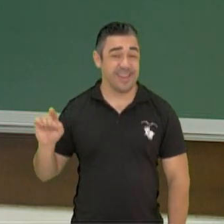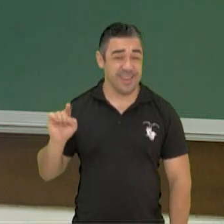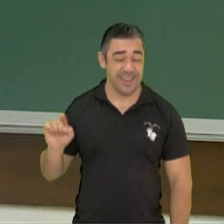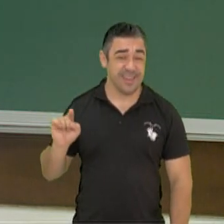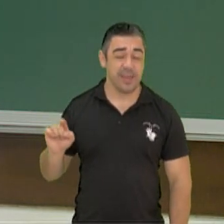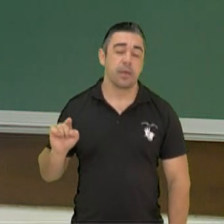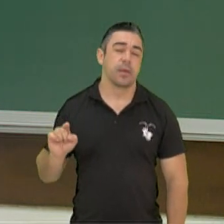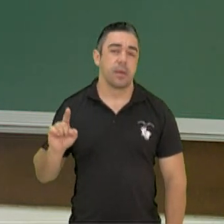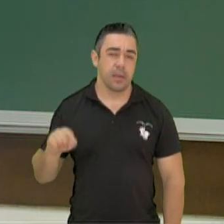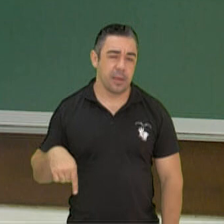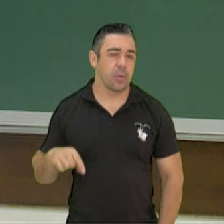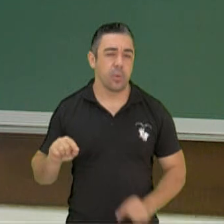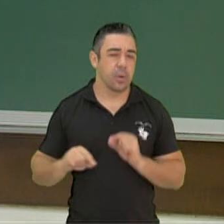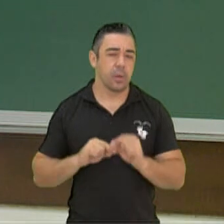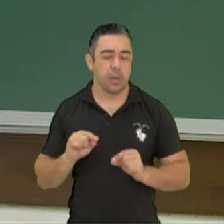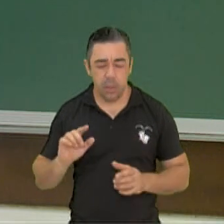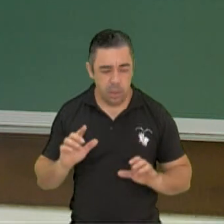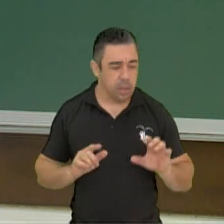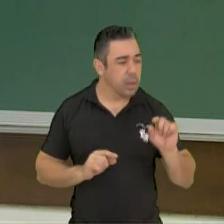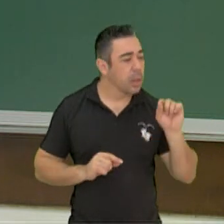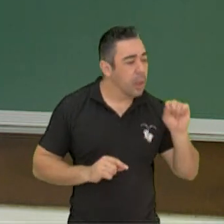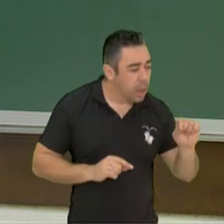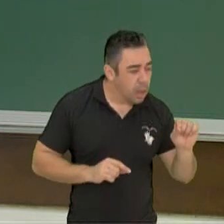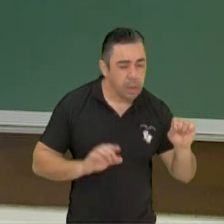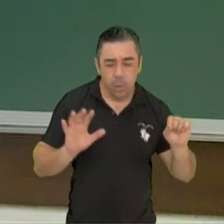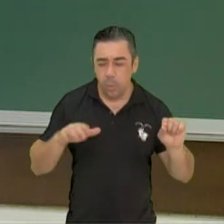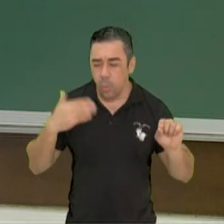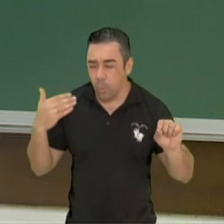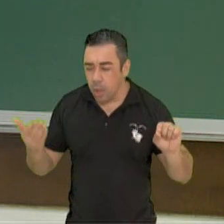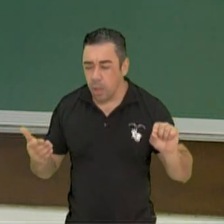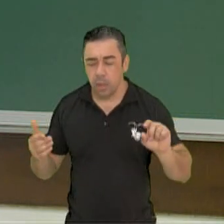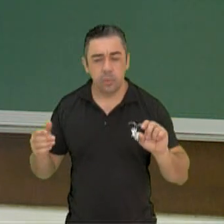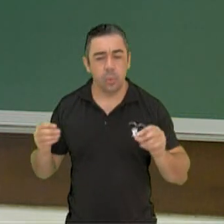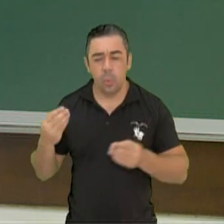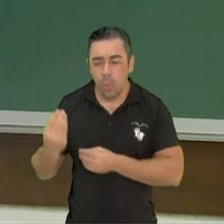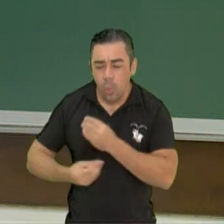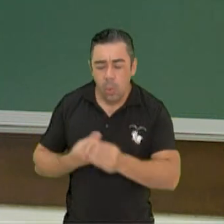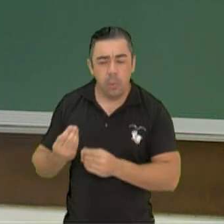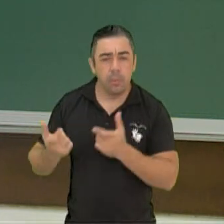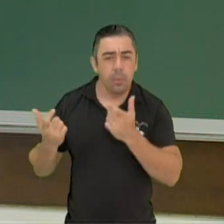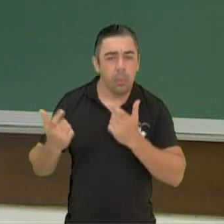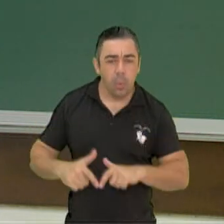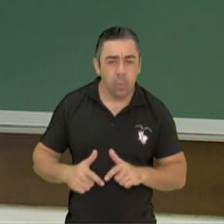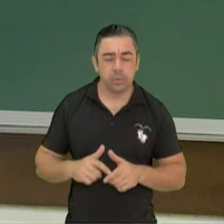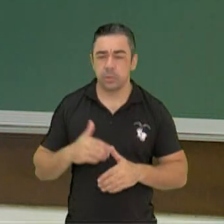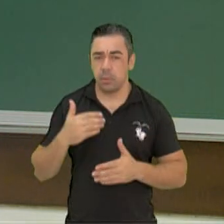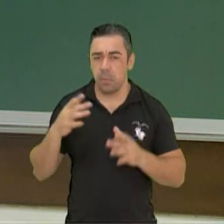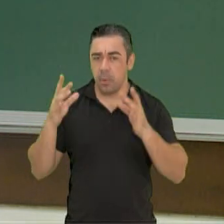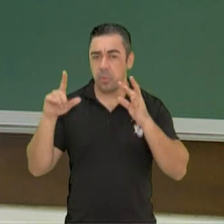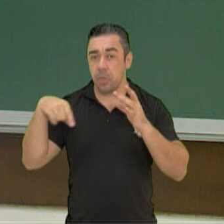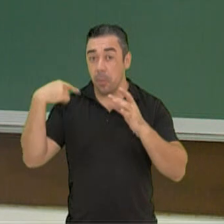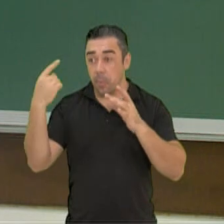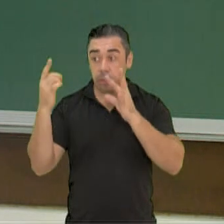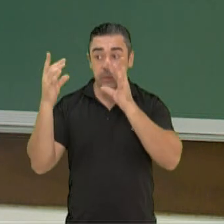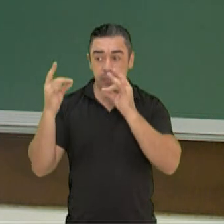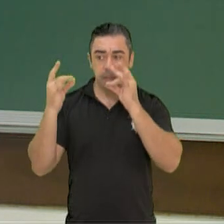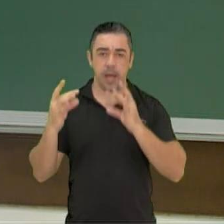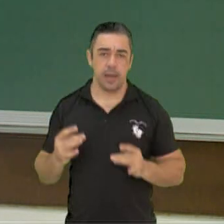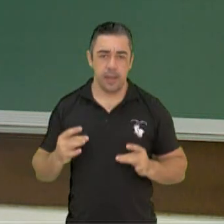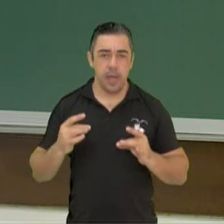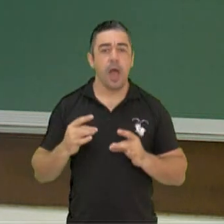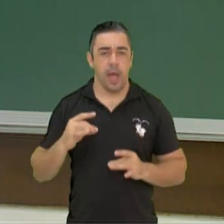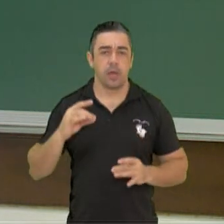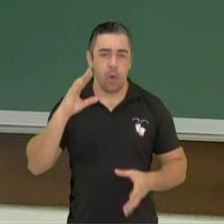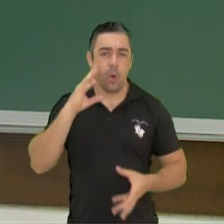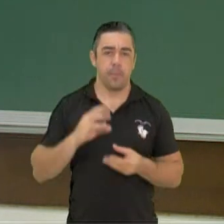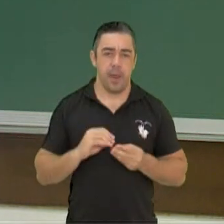ali pra gente com quem aconteceu, quando aconteceu, como, e depois ele vai detalhar tudo no corpo do texto. Assim a gente consegue entender o